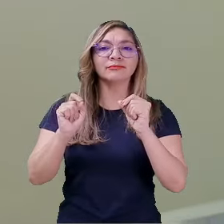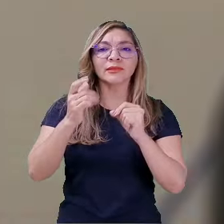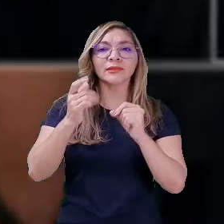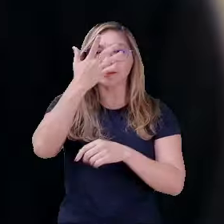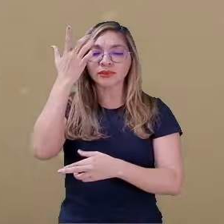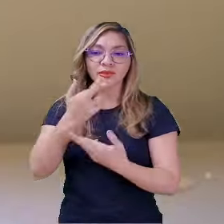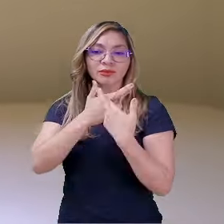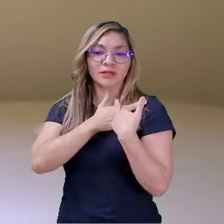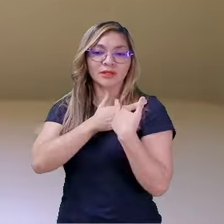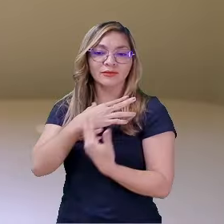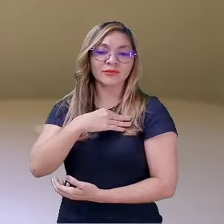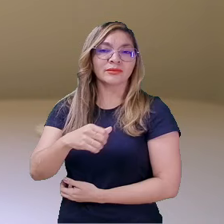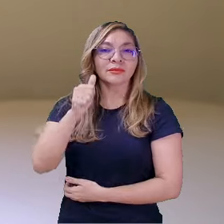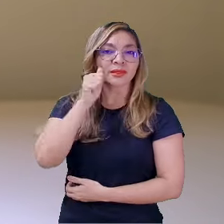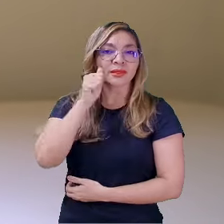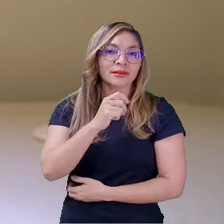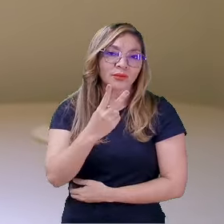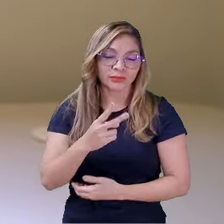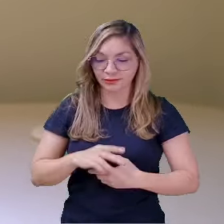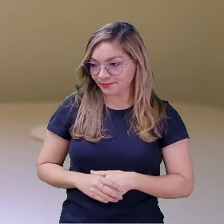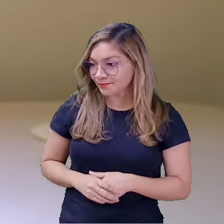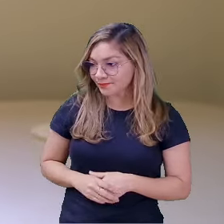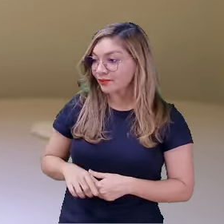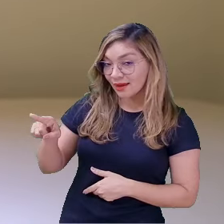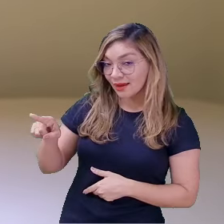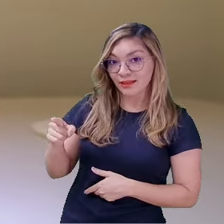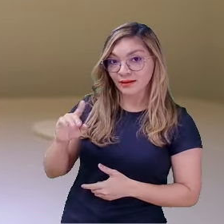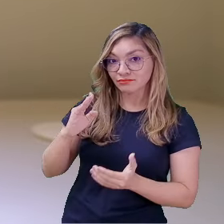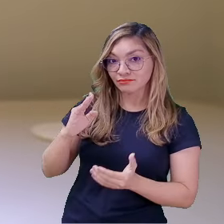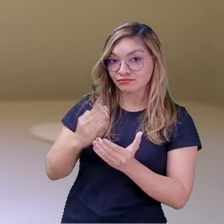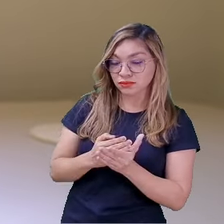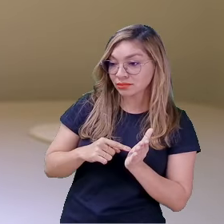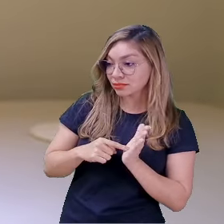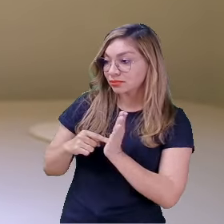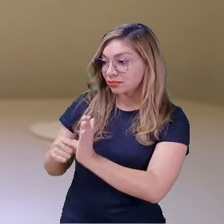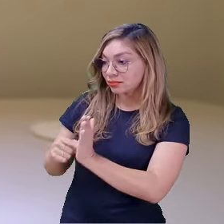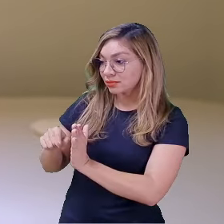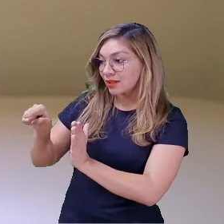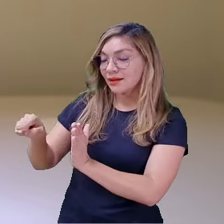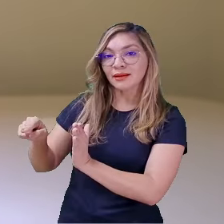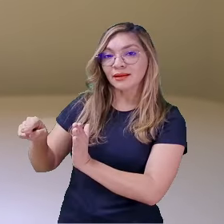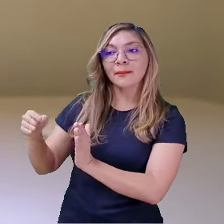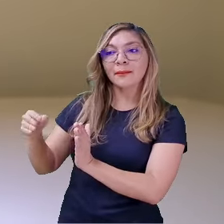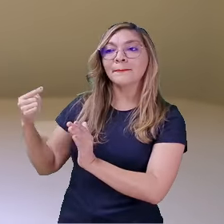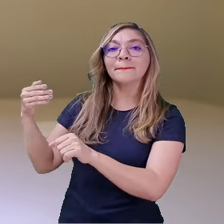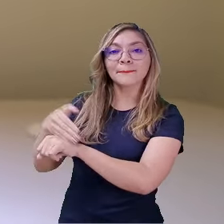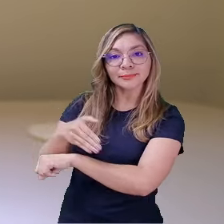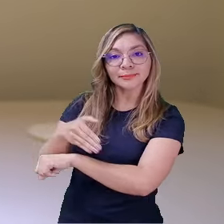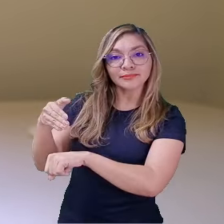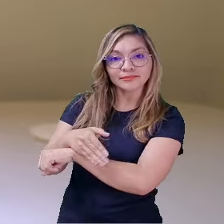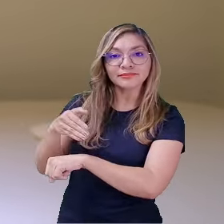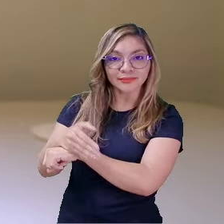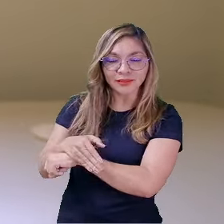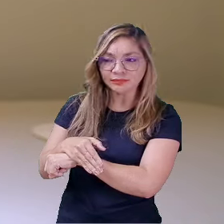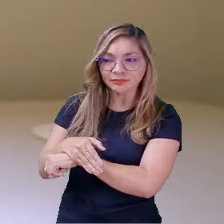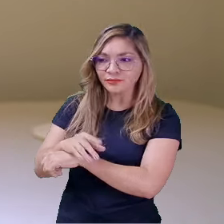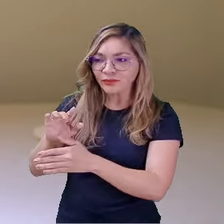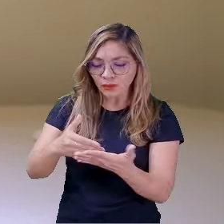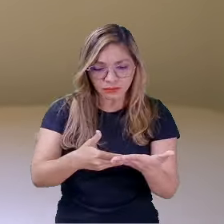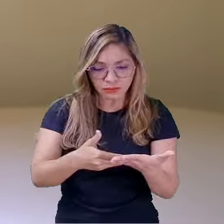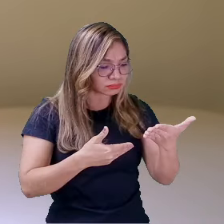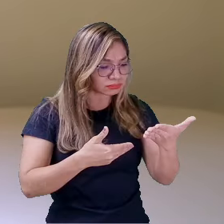Mercedes foi intimada a participar dessa audiência junto com o filho. E quando ela recebeu a